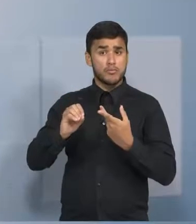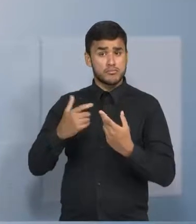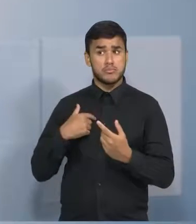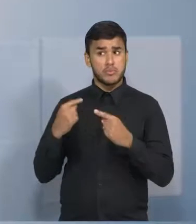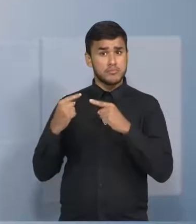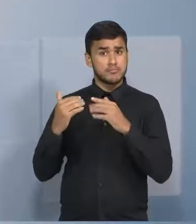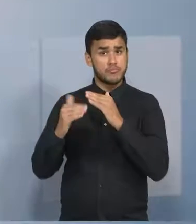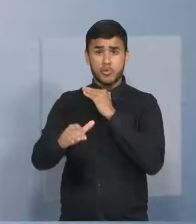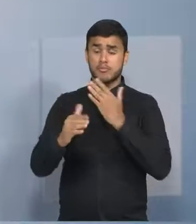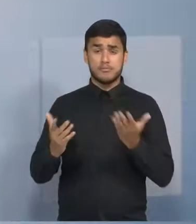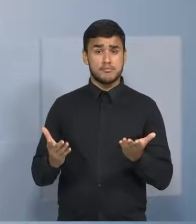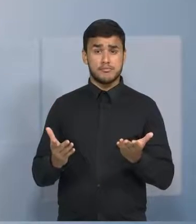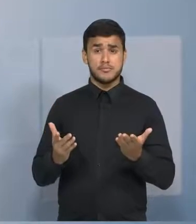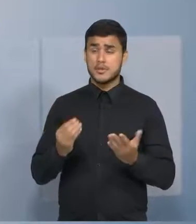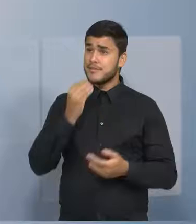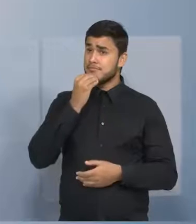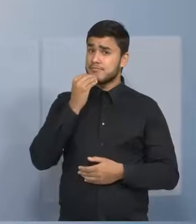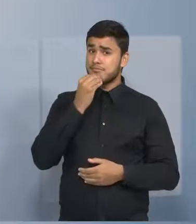aquilo. É.